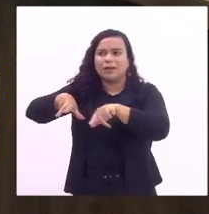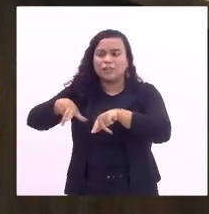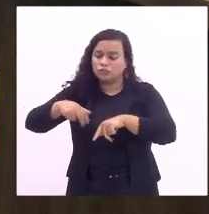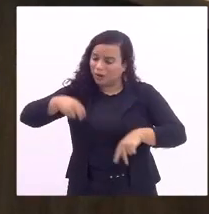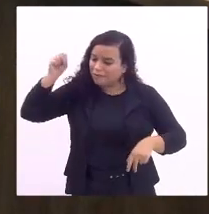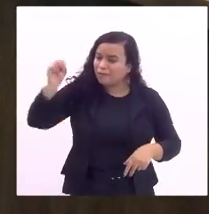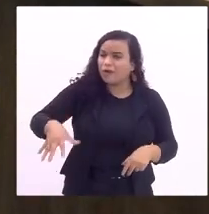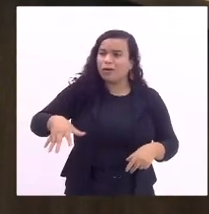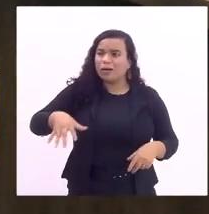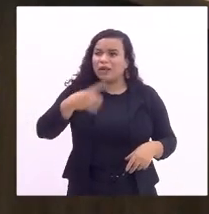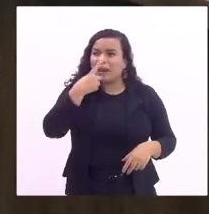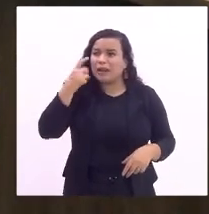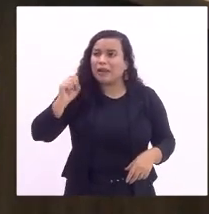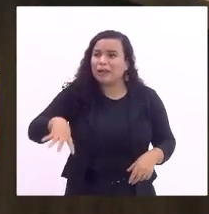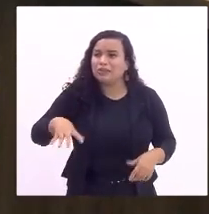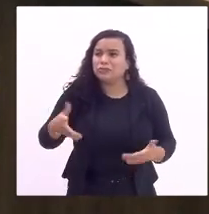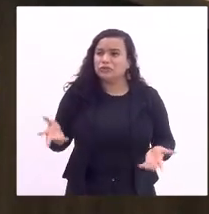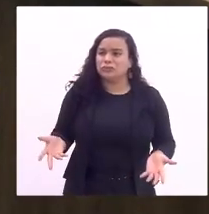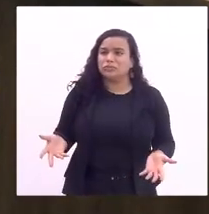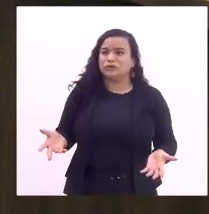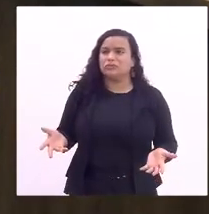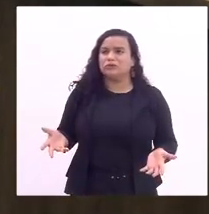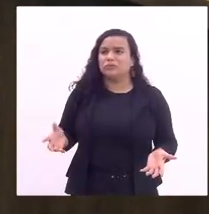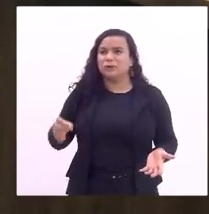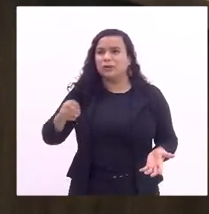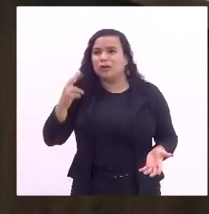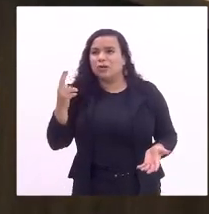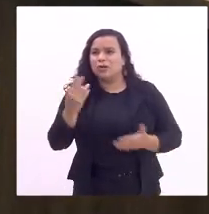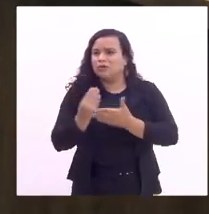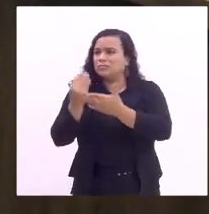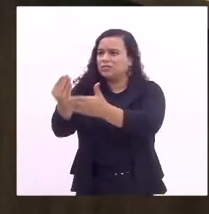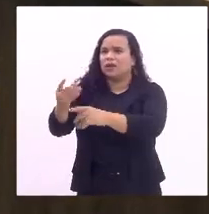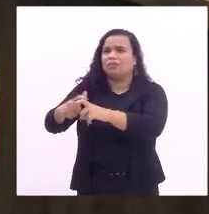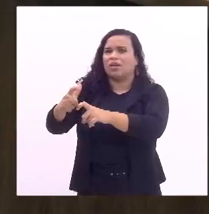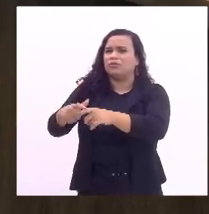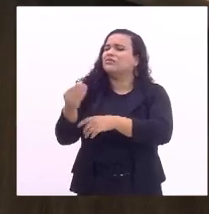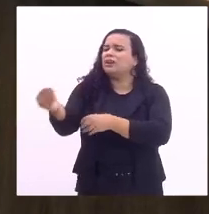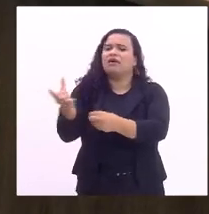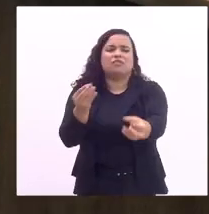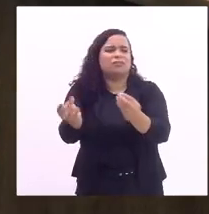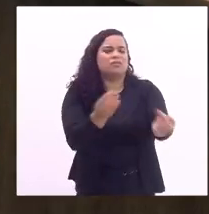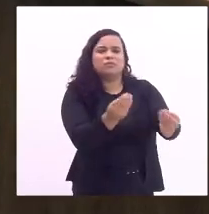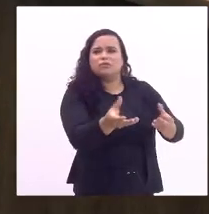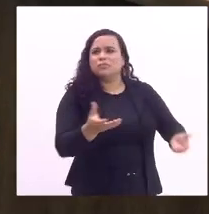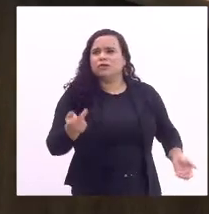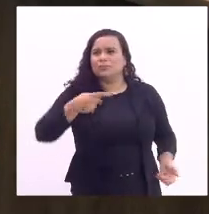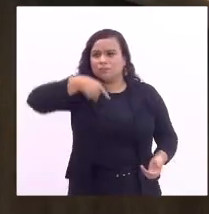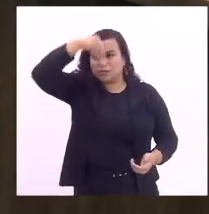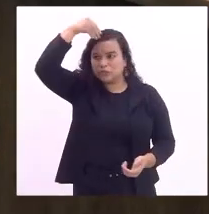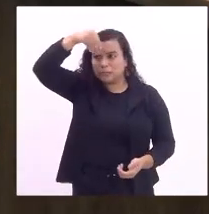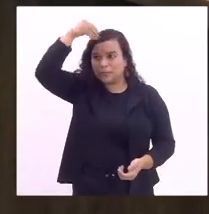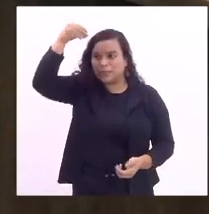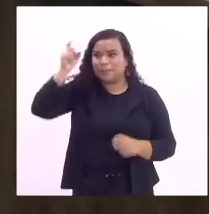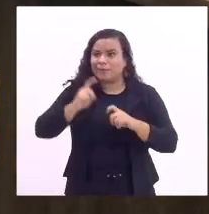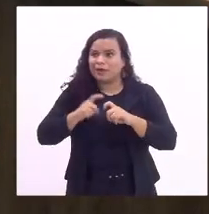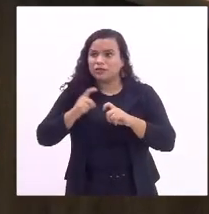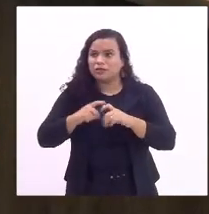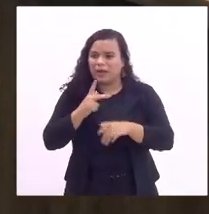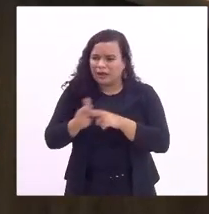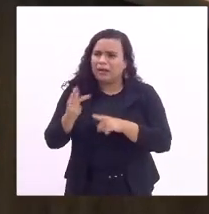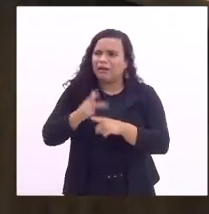lixo, dá na mão dos médicos. A minha sobrinha é médica, ganha um monte